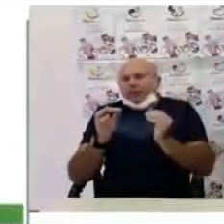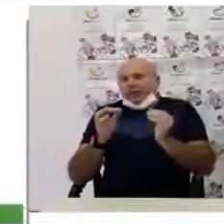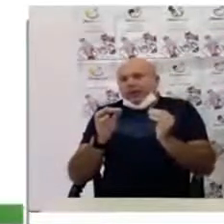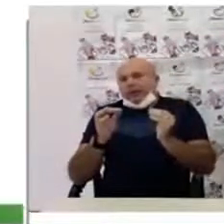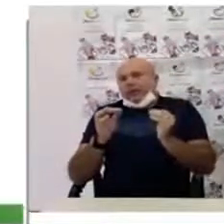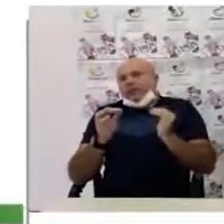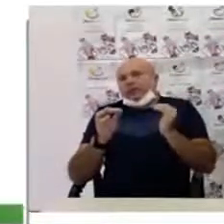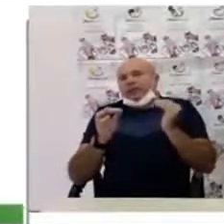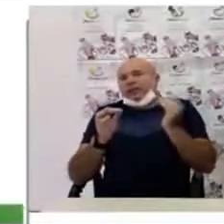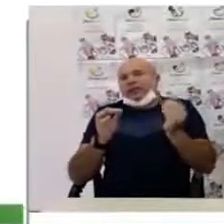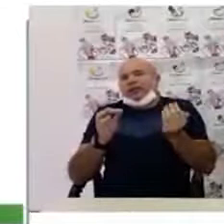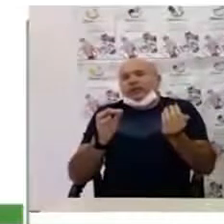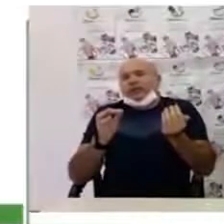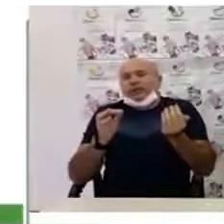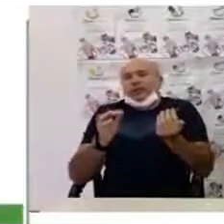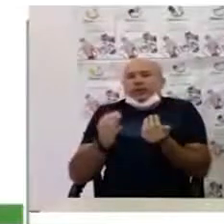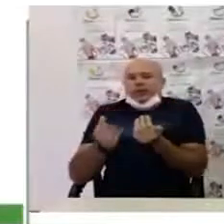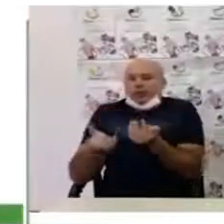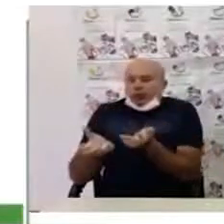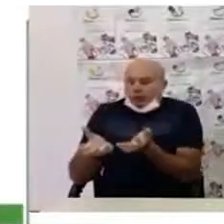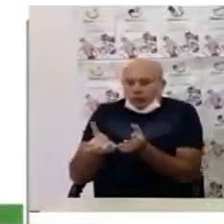órbitas. Só para você ter uma noção, se eu